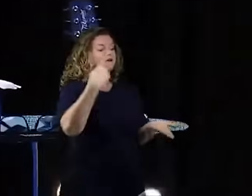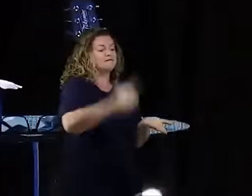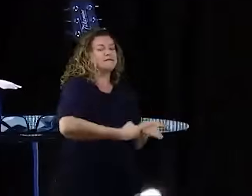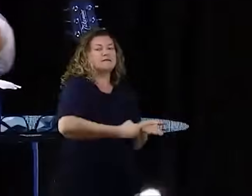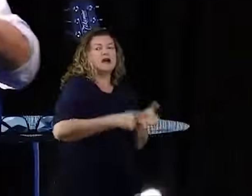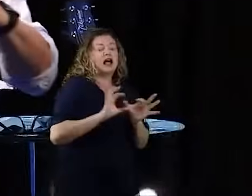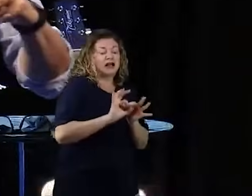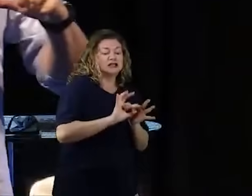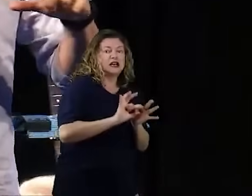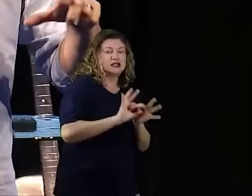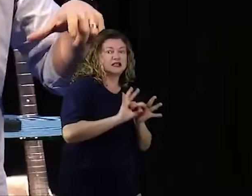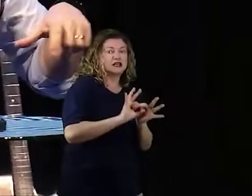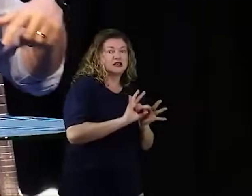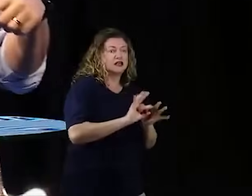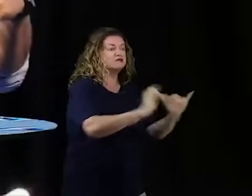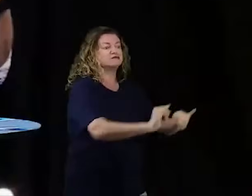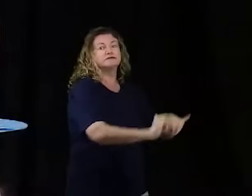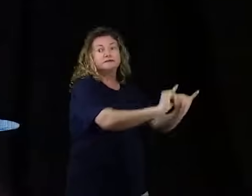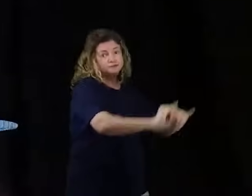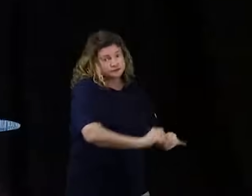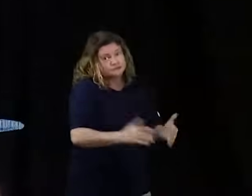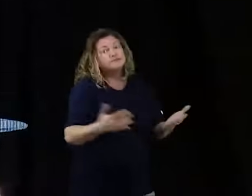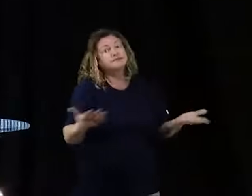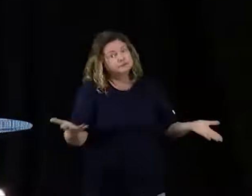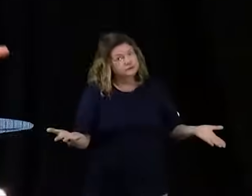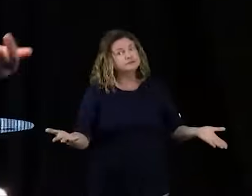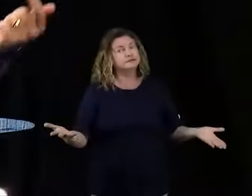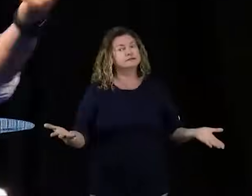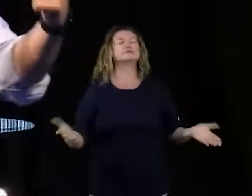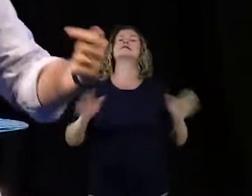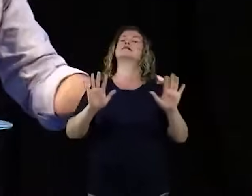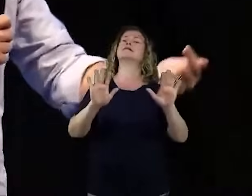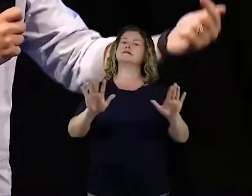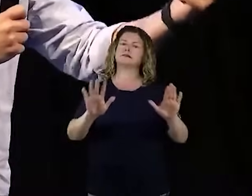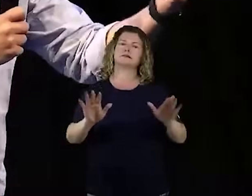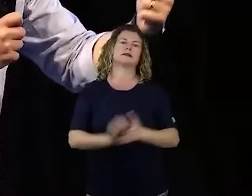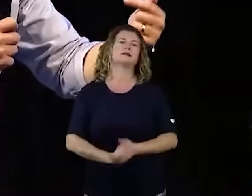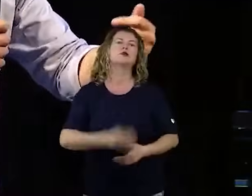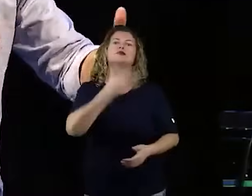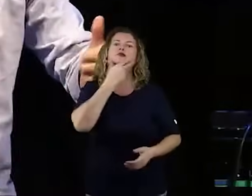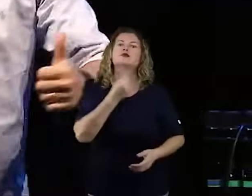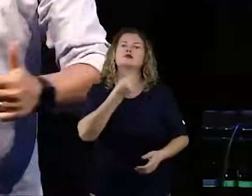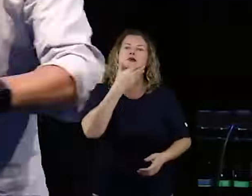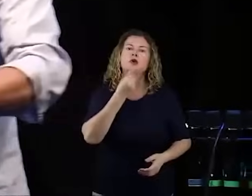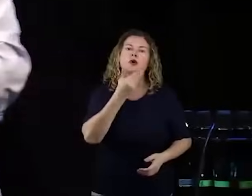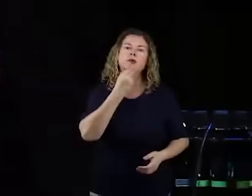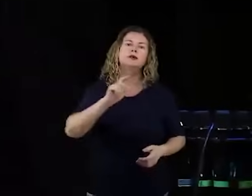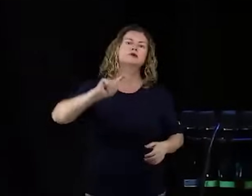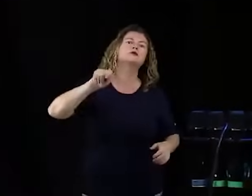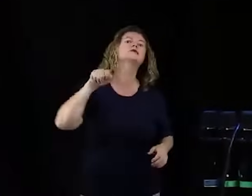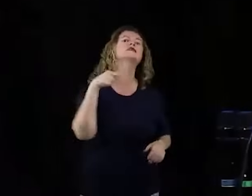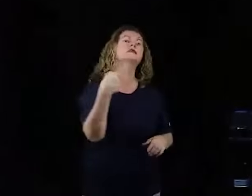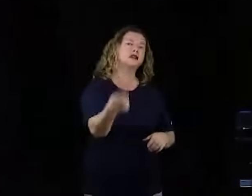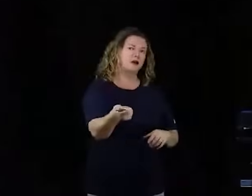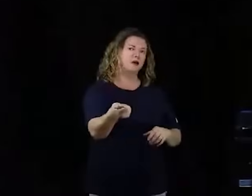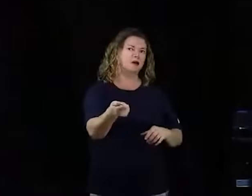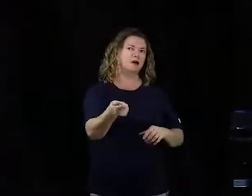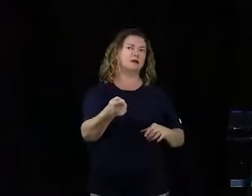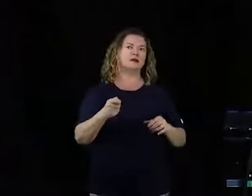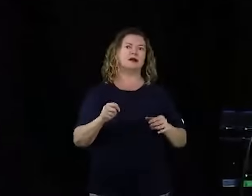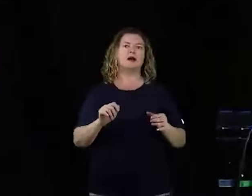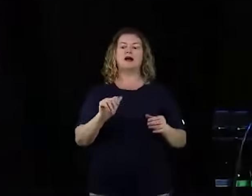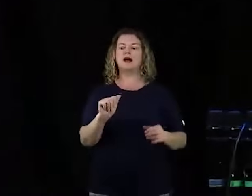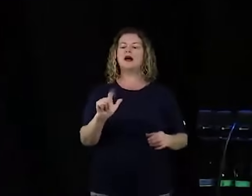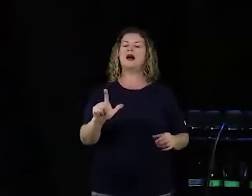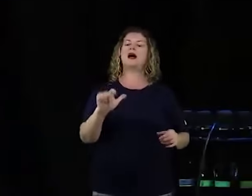Aliança ela é celebrada nos homens na genitália masculina no judeu então O